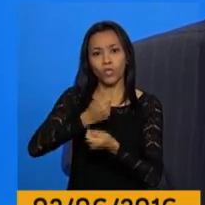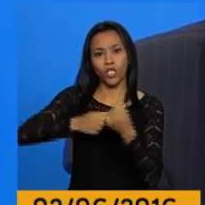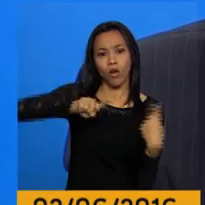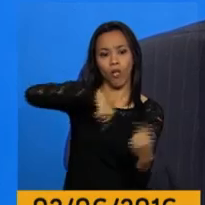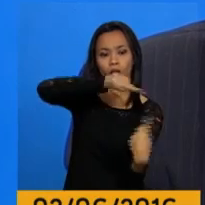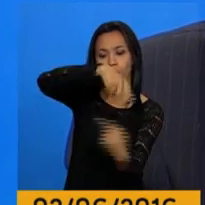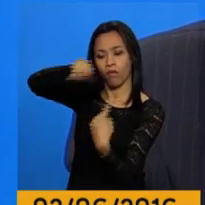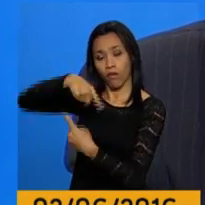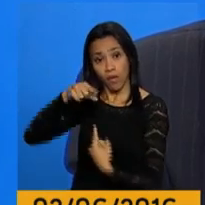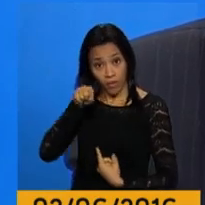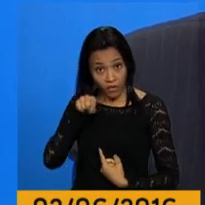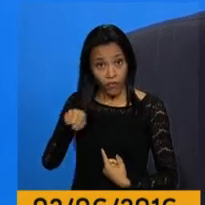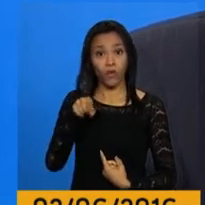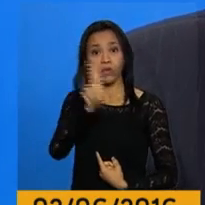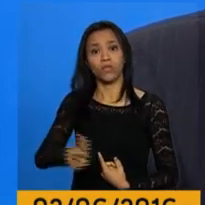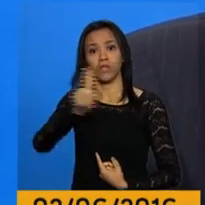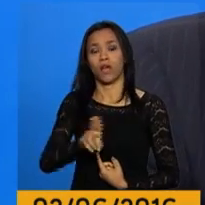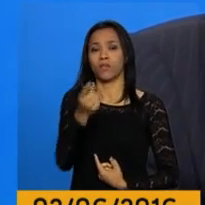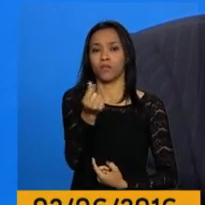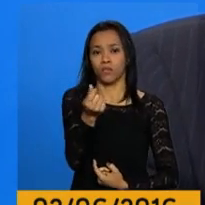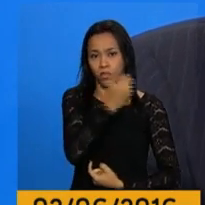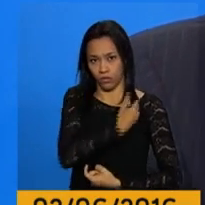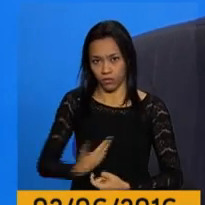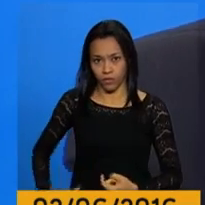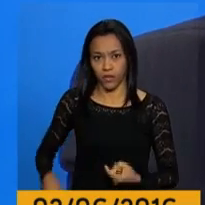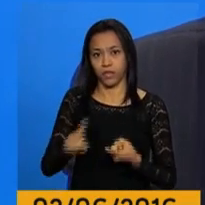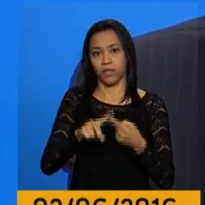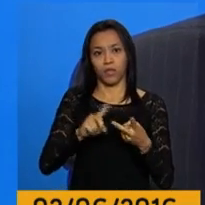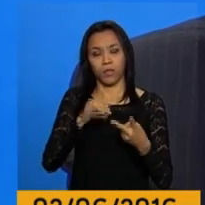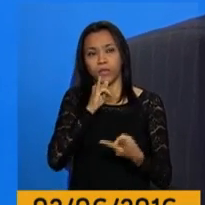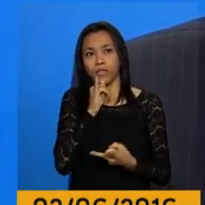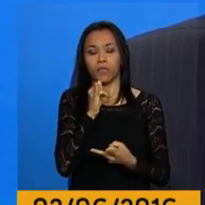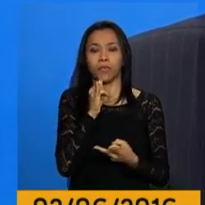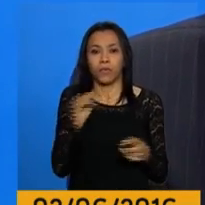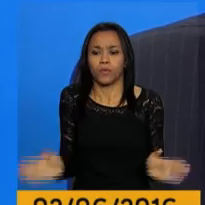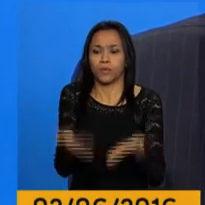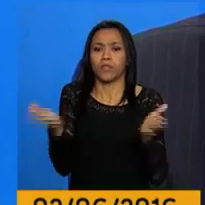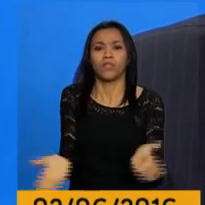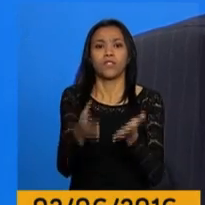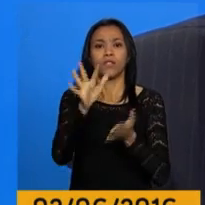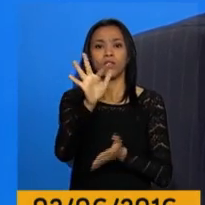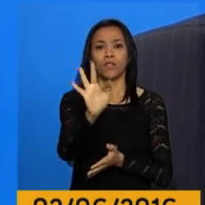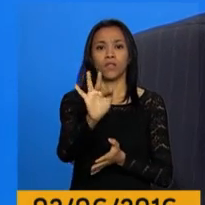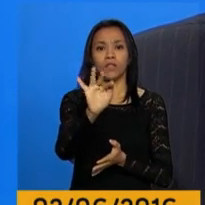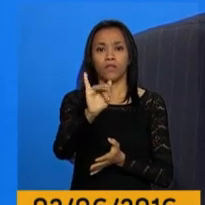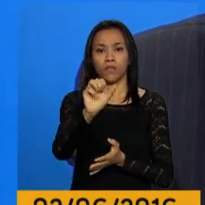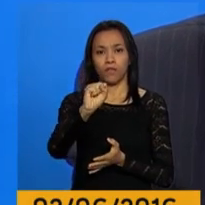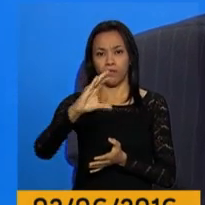recursos públicos. Os incentivos fiscais, os tax rebates, o sistema de